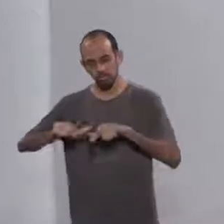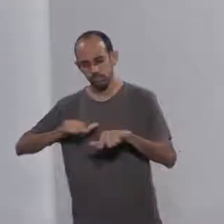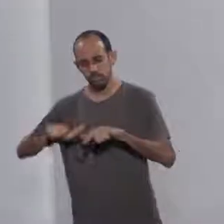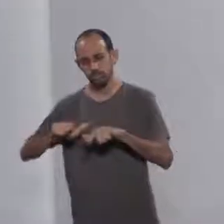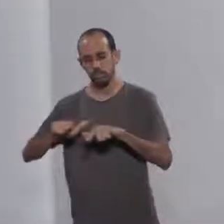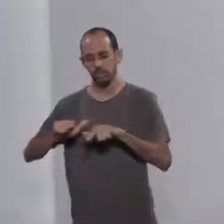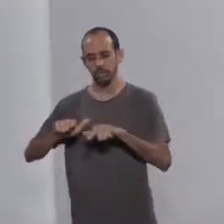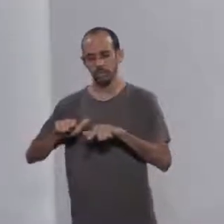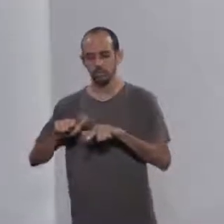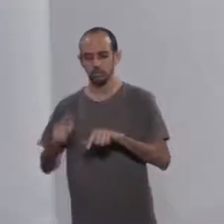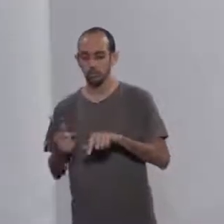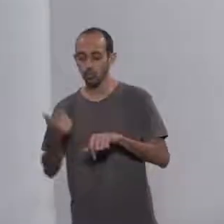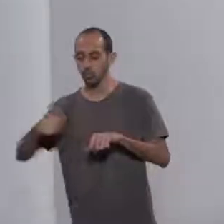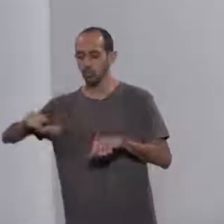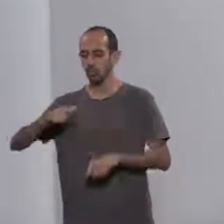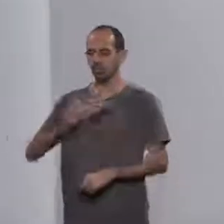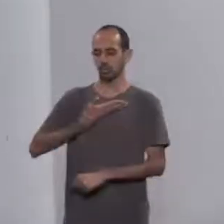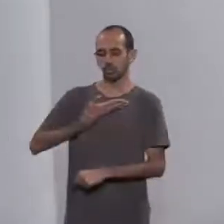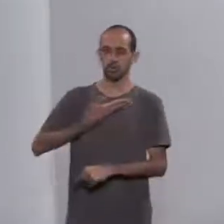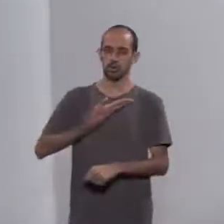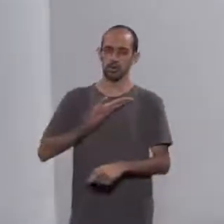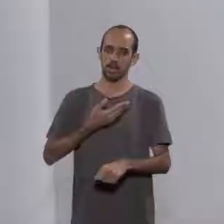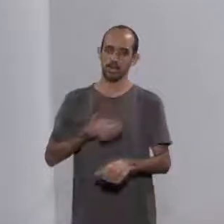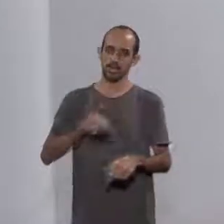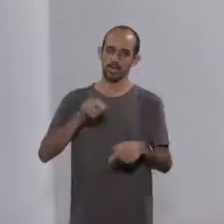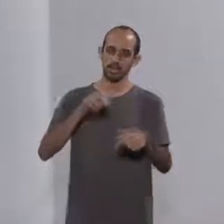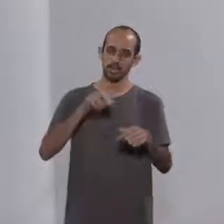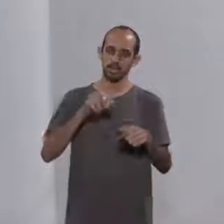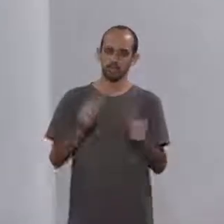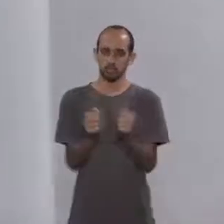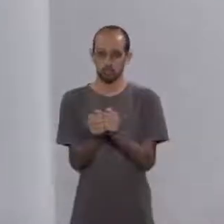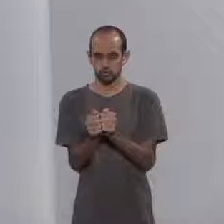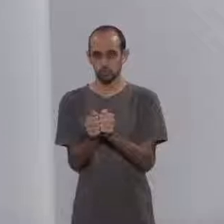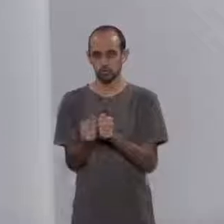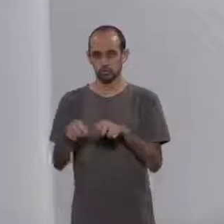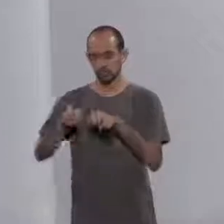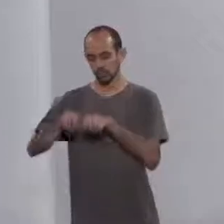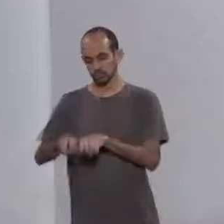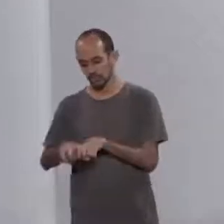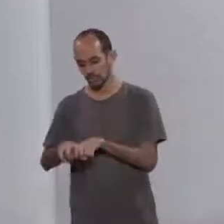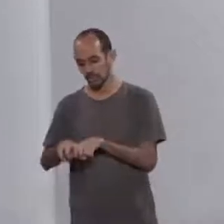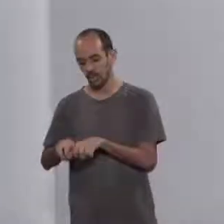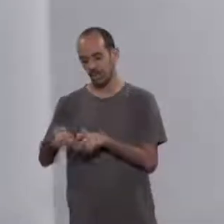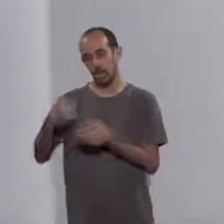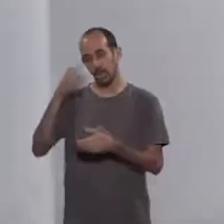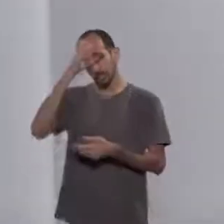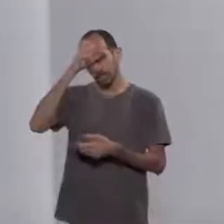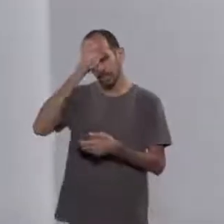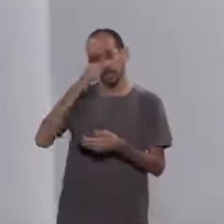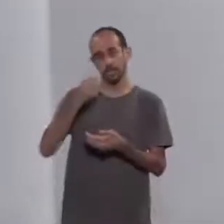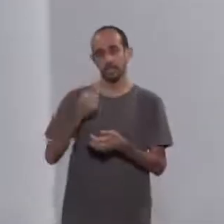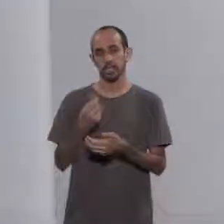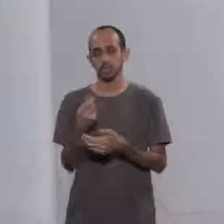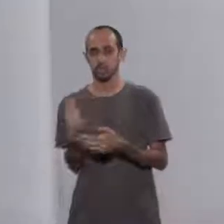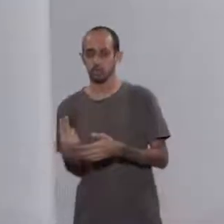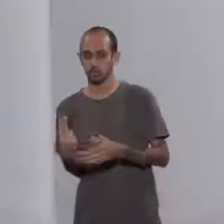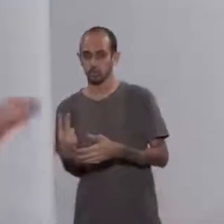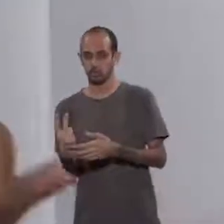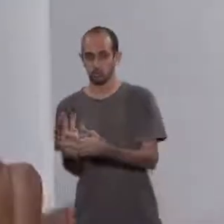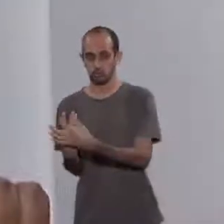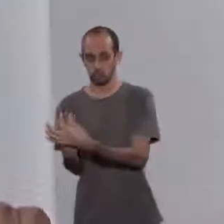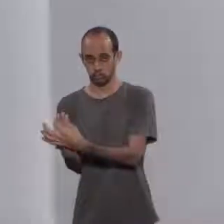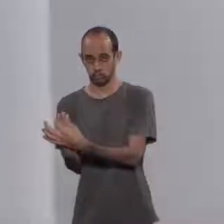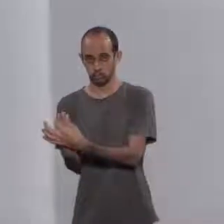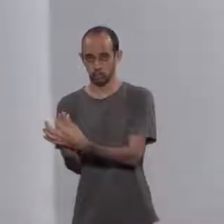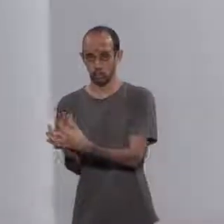de pareamento, né? O outro colega, você fazer esse trabalho de parceria, né? O aluno está envolvido com o seu par. Então, assim, o que o